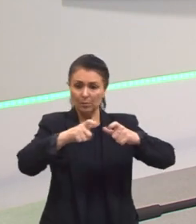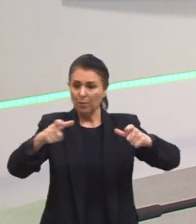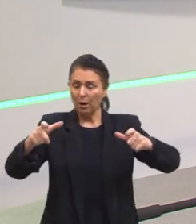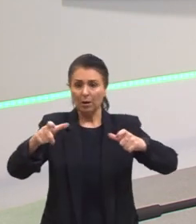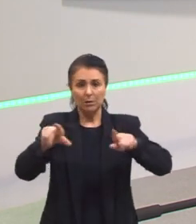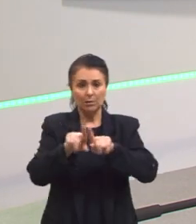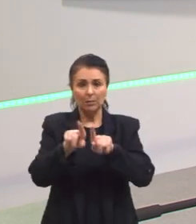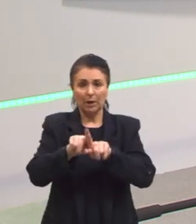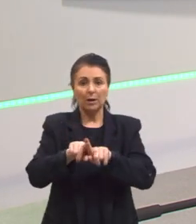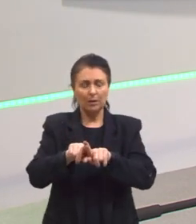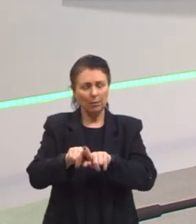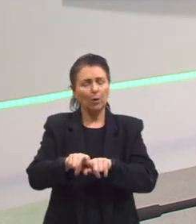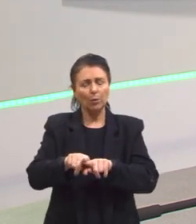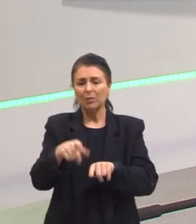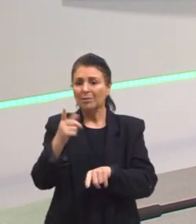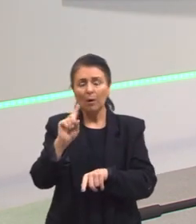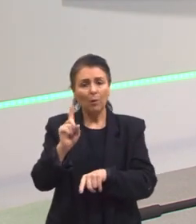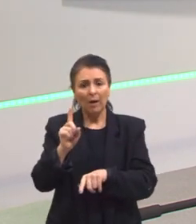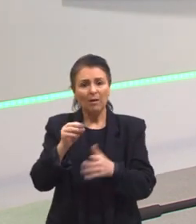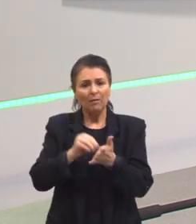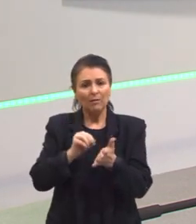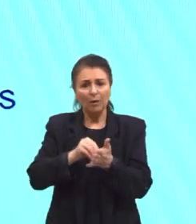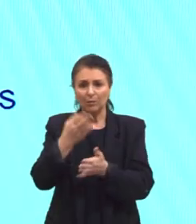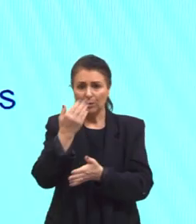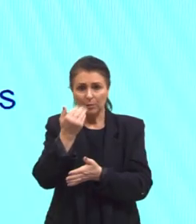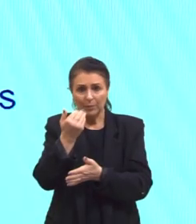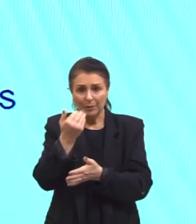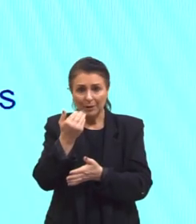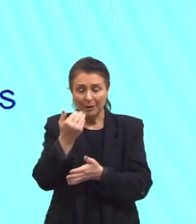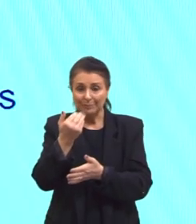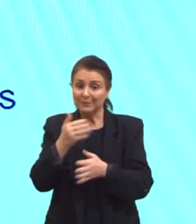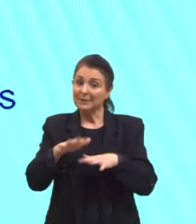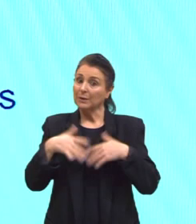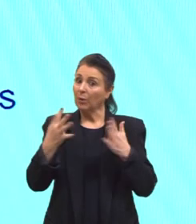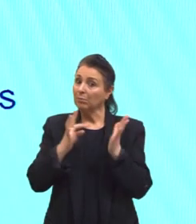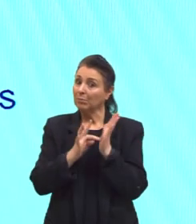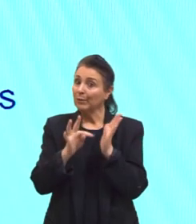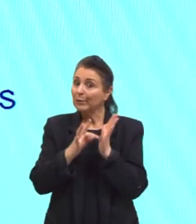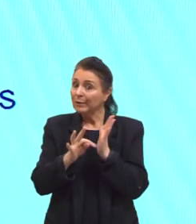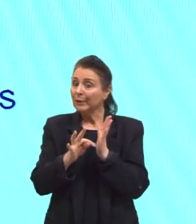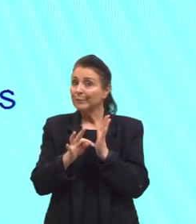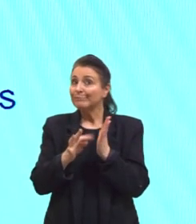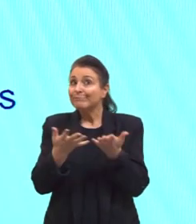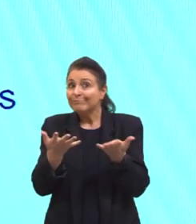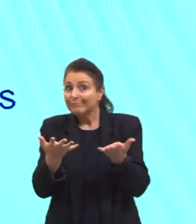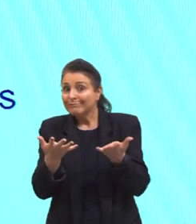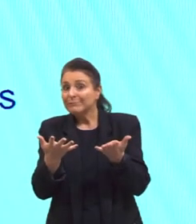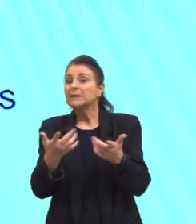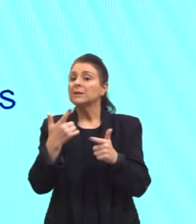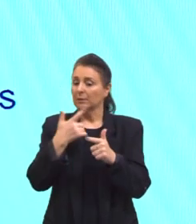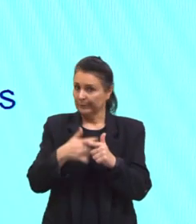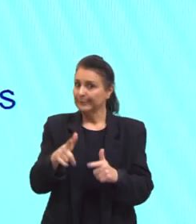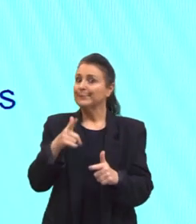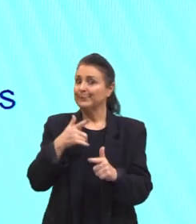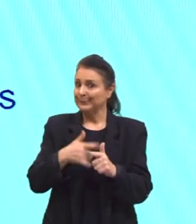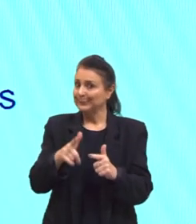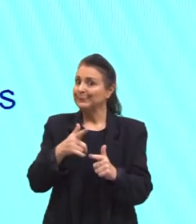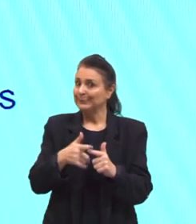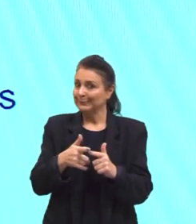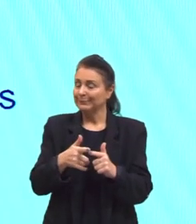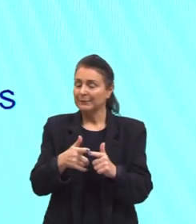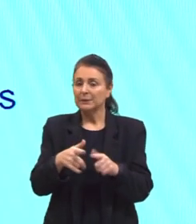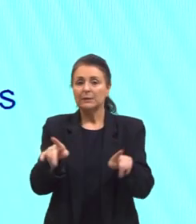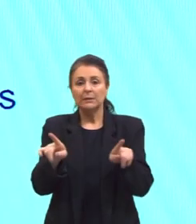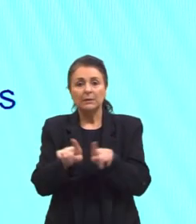né das pessoas que estão com fome então ele não conseguiu já se perde a teoria de malthus né relacionado a isso e